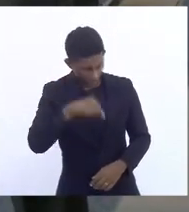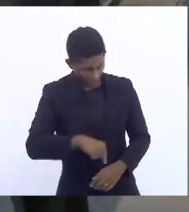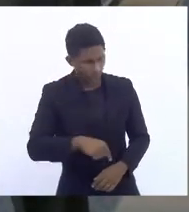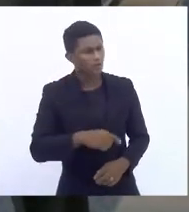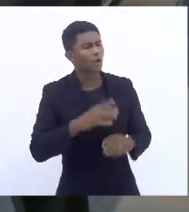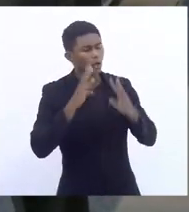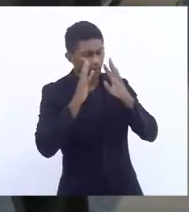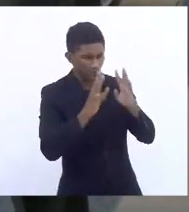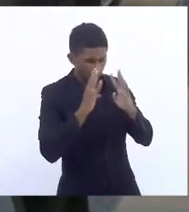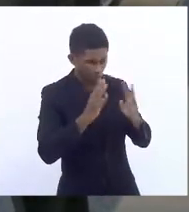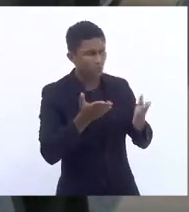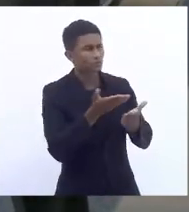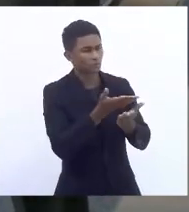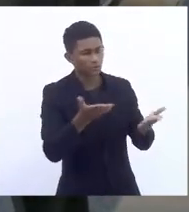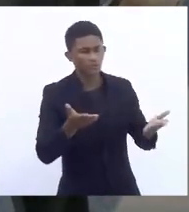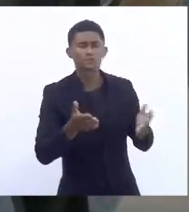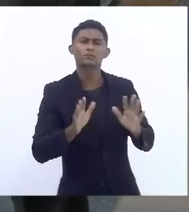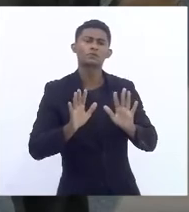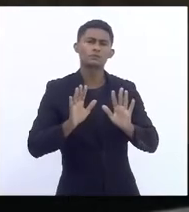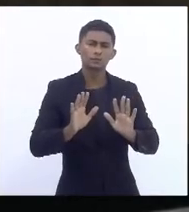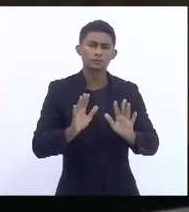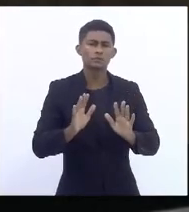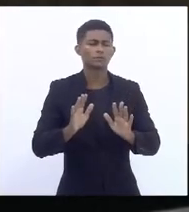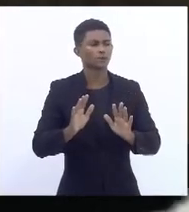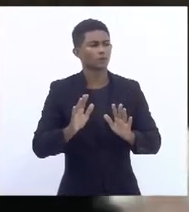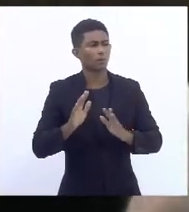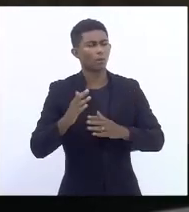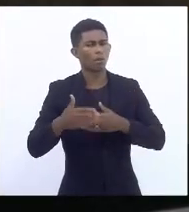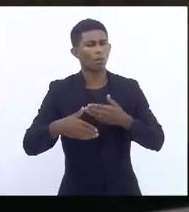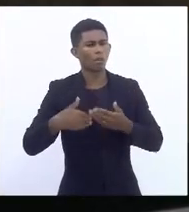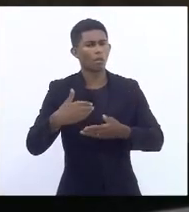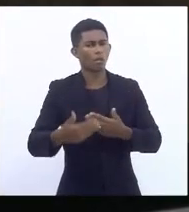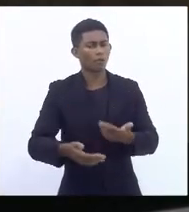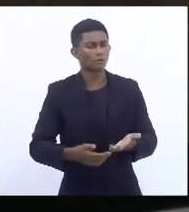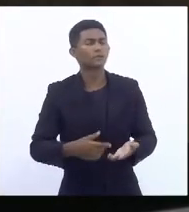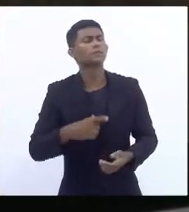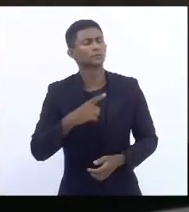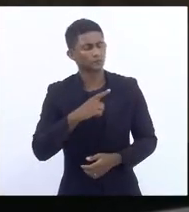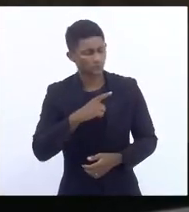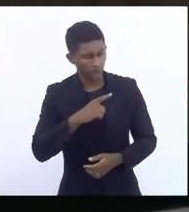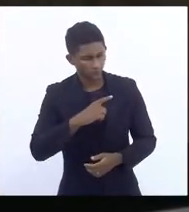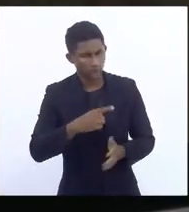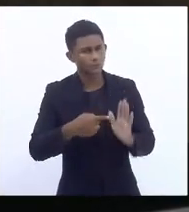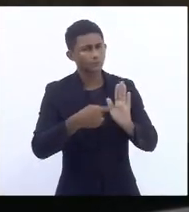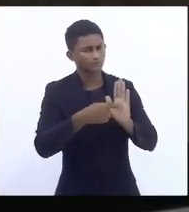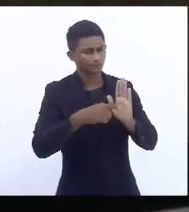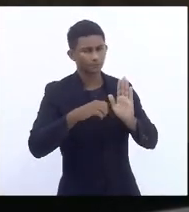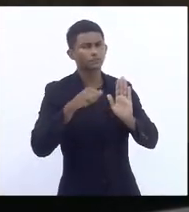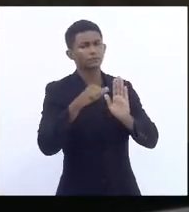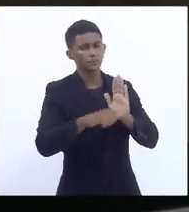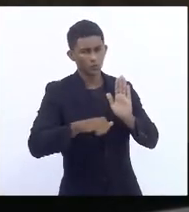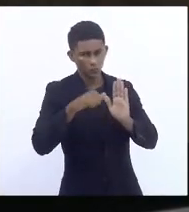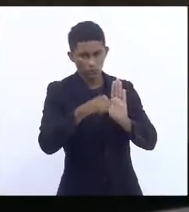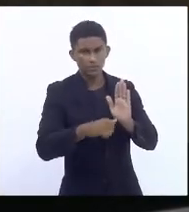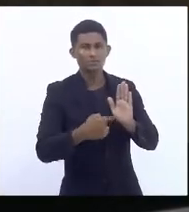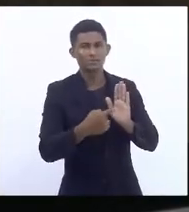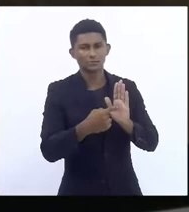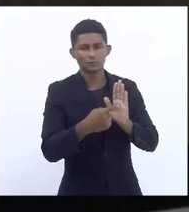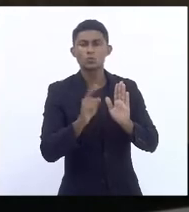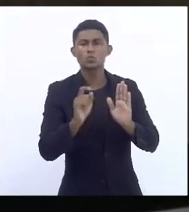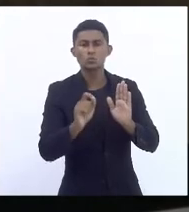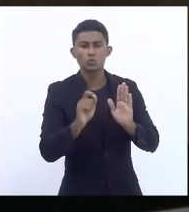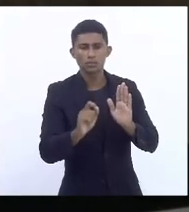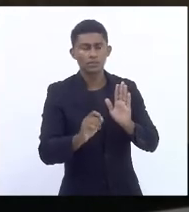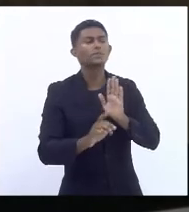mas permitiu ali, né, ouvir as alterações que vão equiparar os mesmos